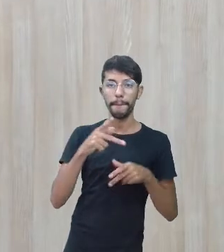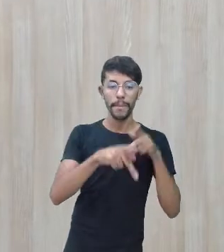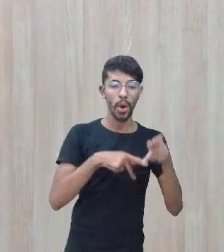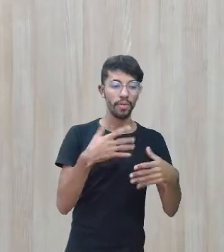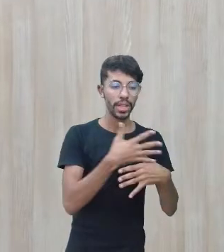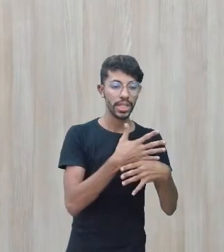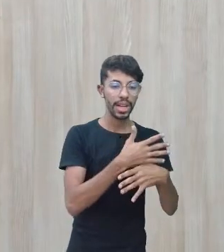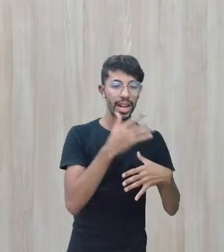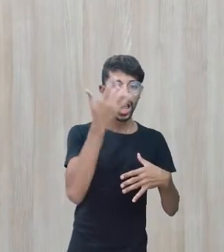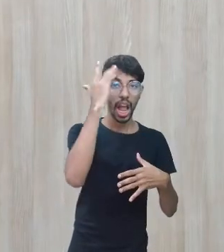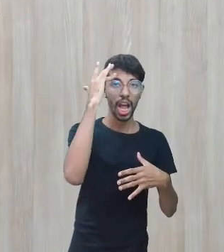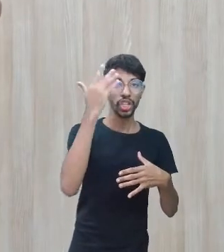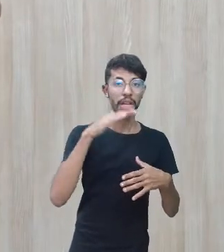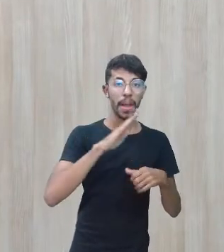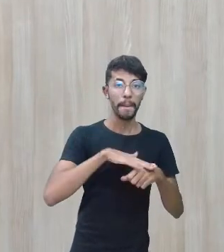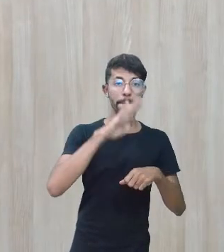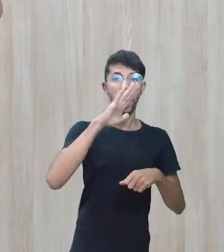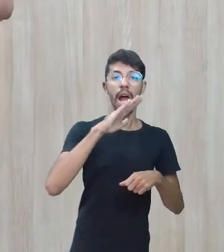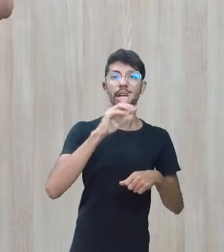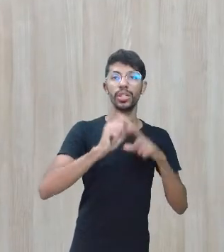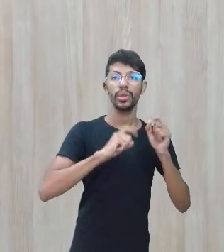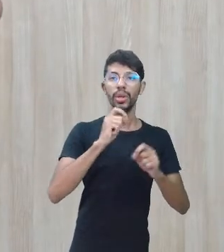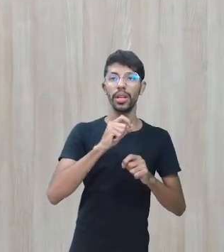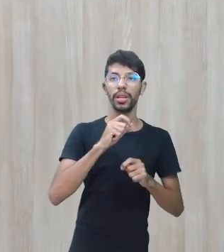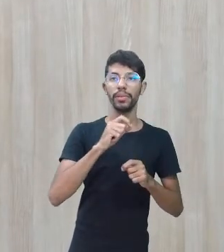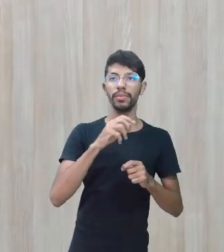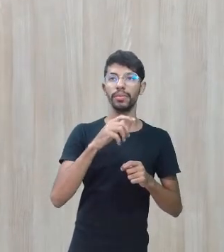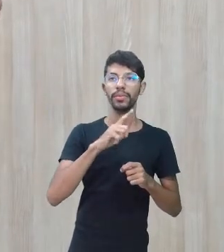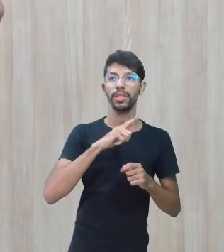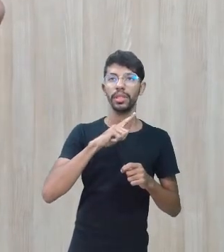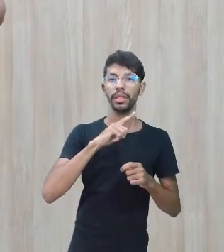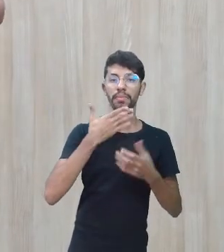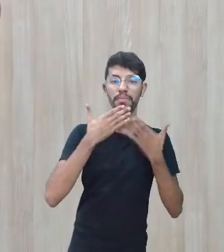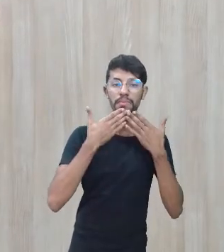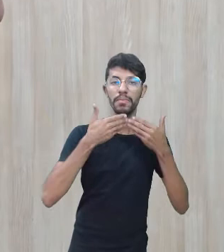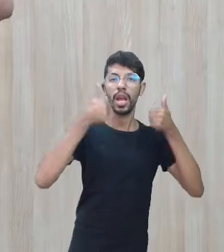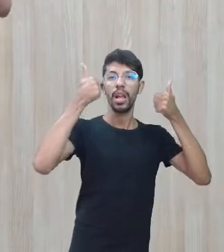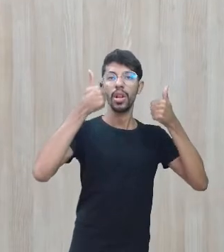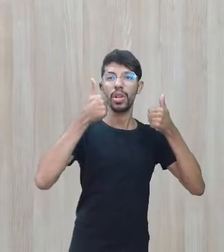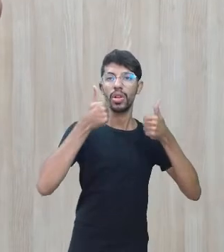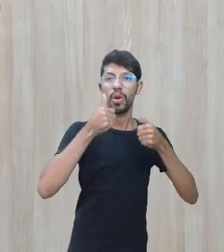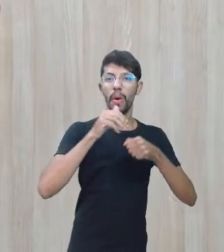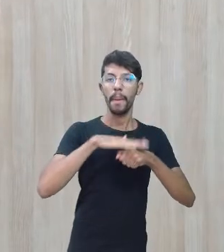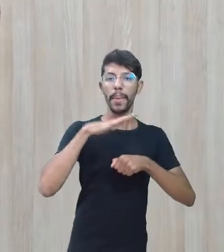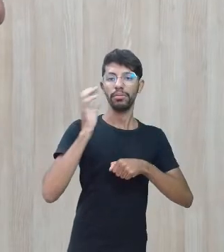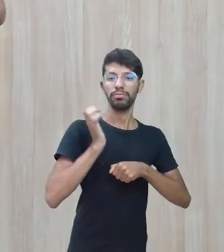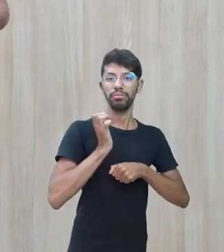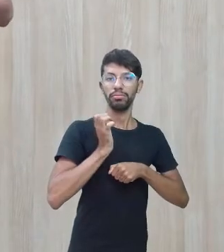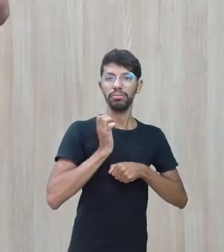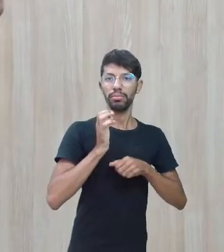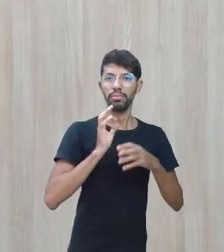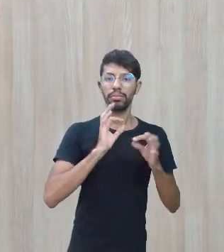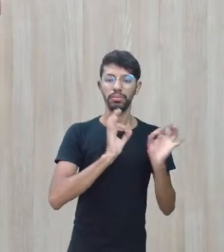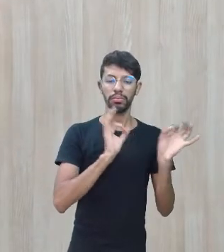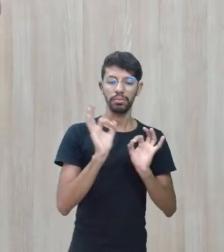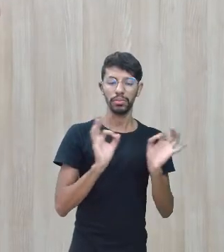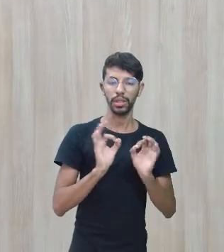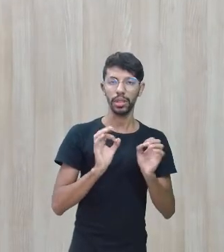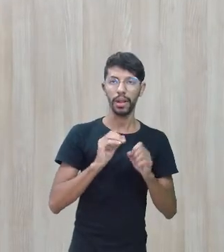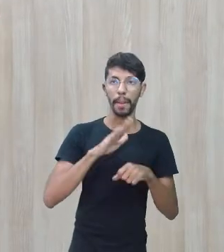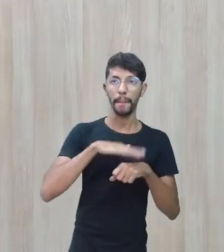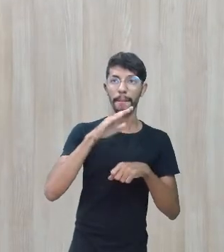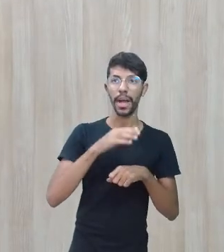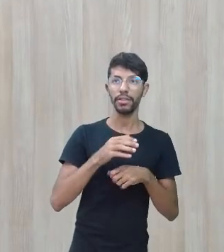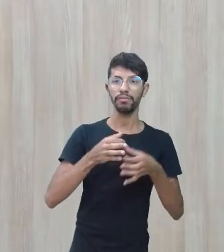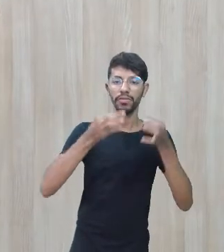cidade, de repente posso achar que eu, né, vivo numa condição melhor, mais sofisticada e até mais civilizada do